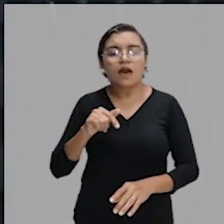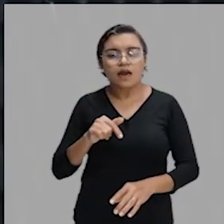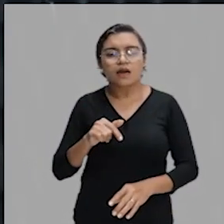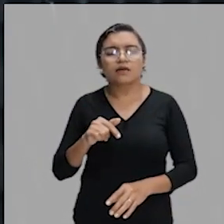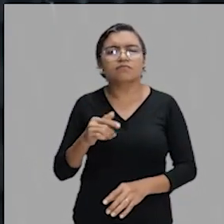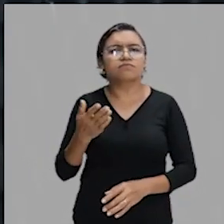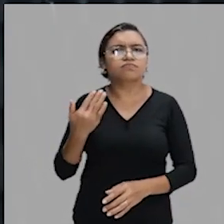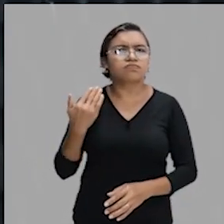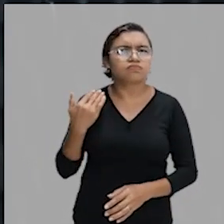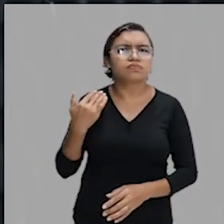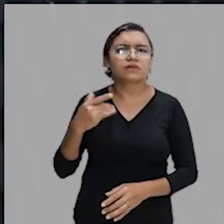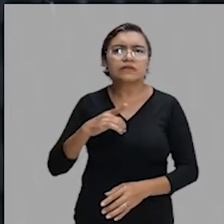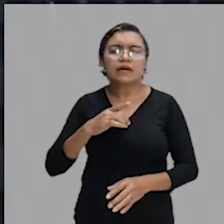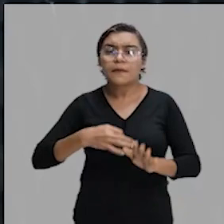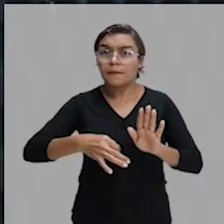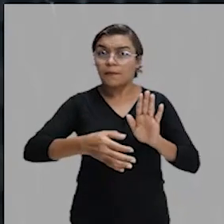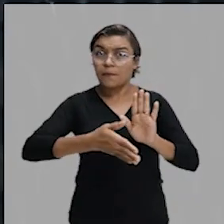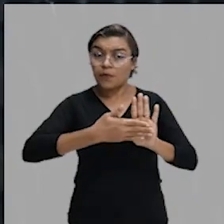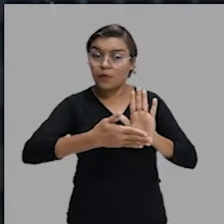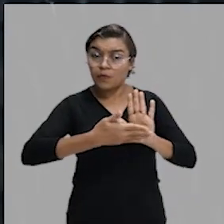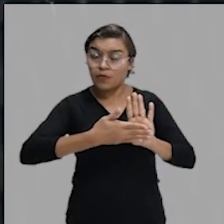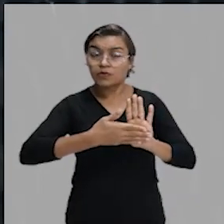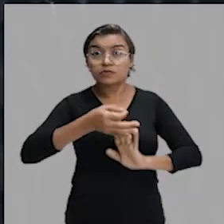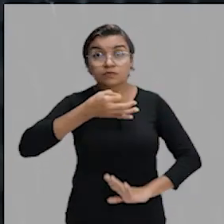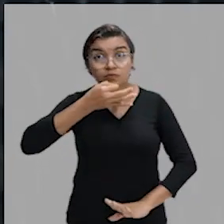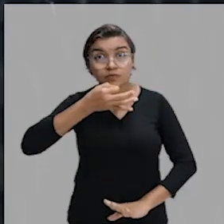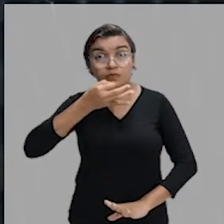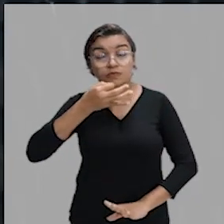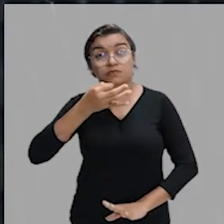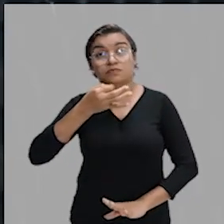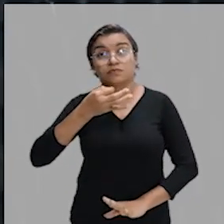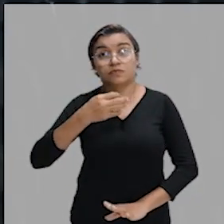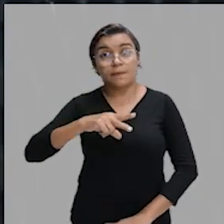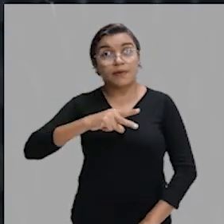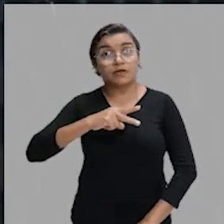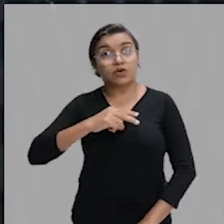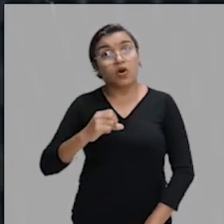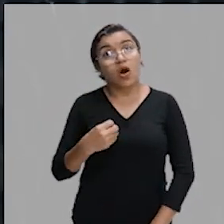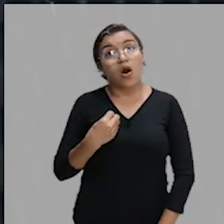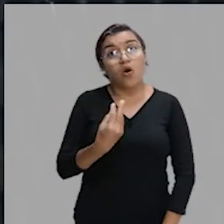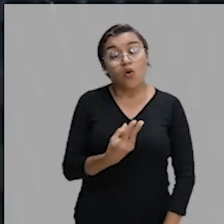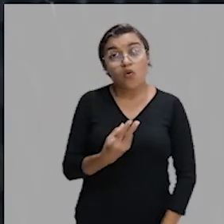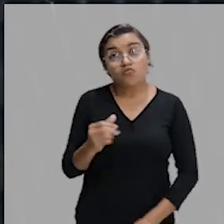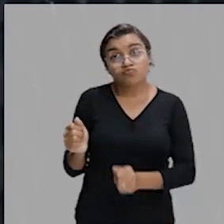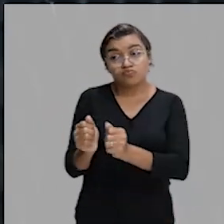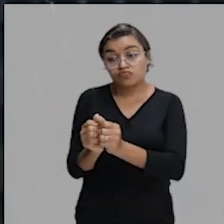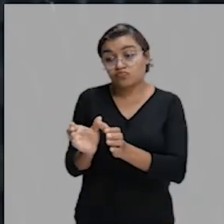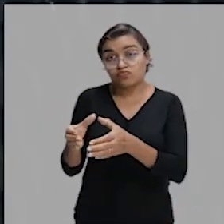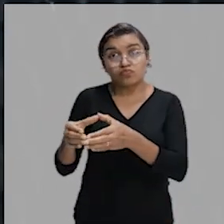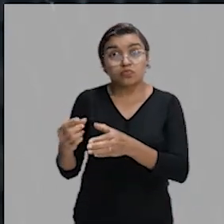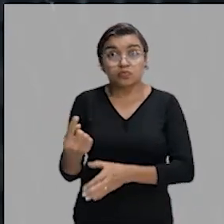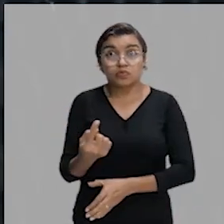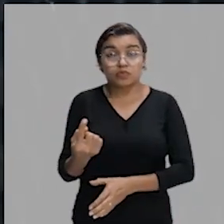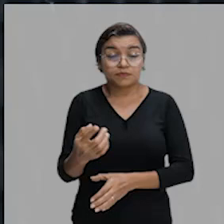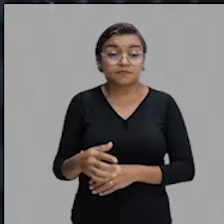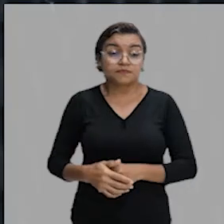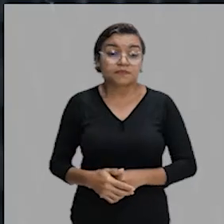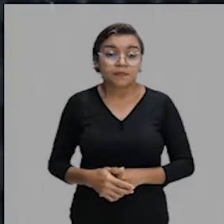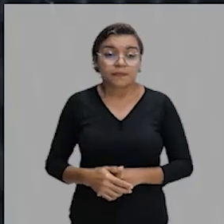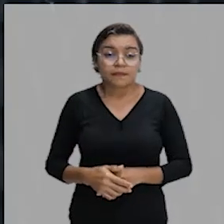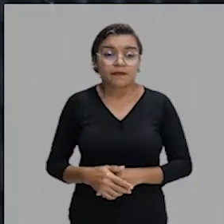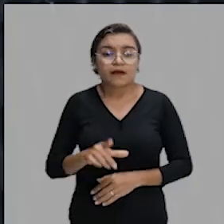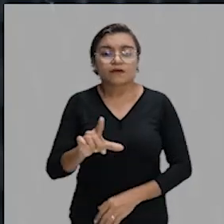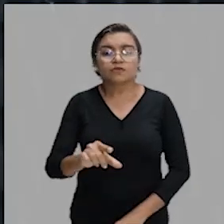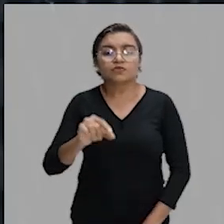as premissas e elas são particulares ou singulares. Entende? Você vai marcar indução, letra D de dado. Marque aí